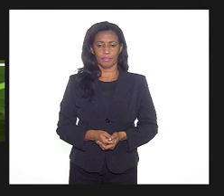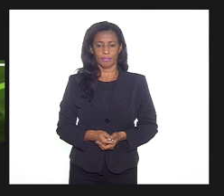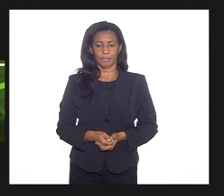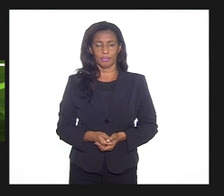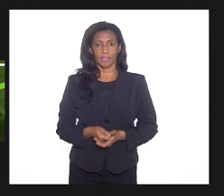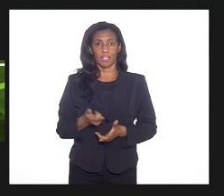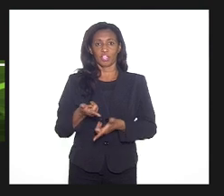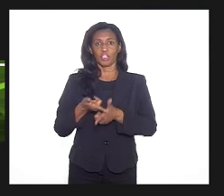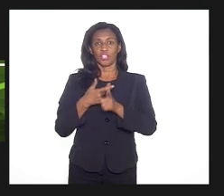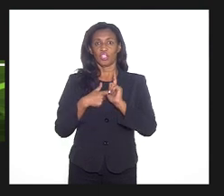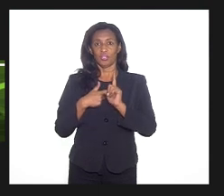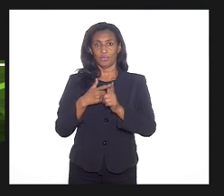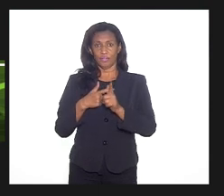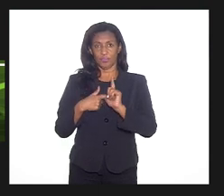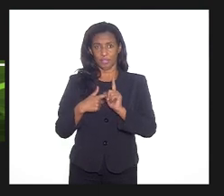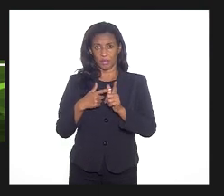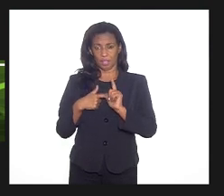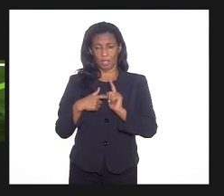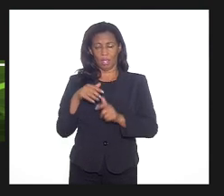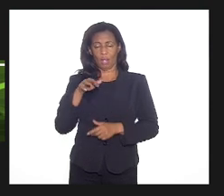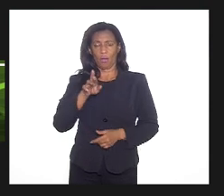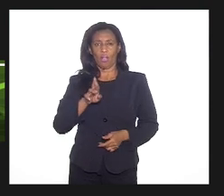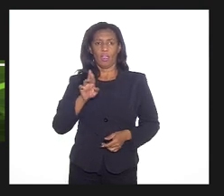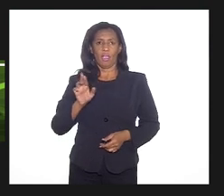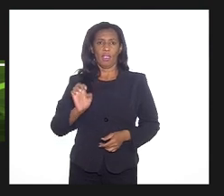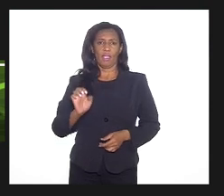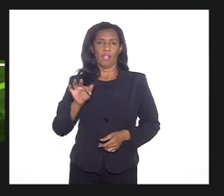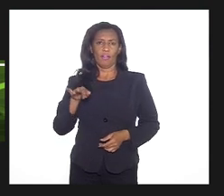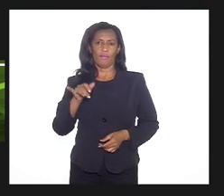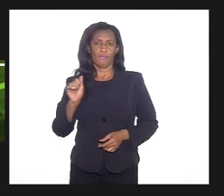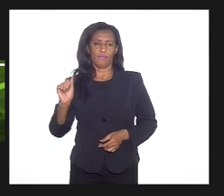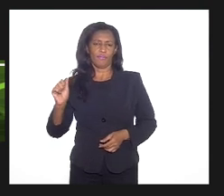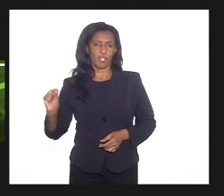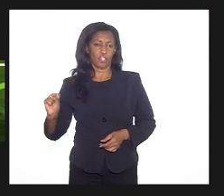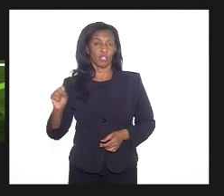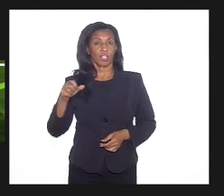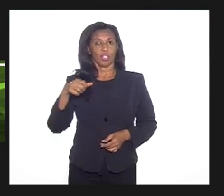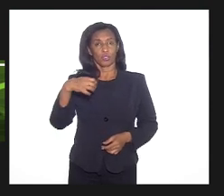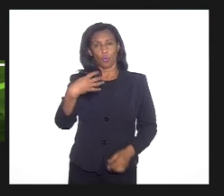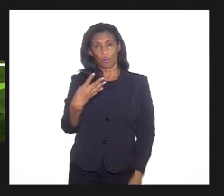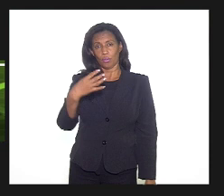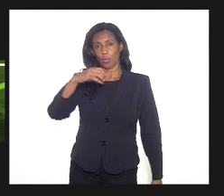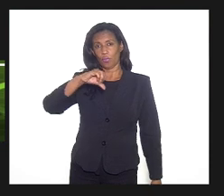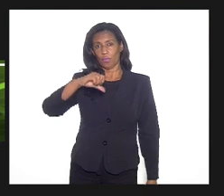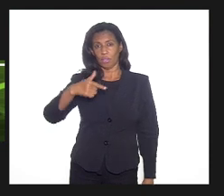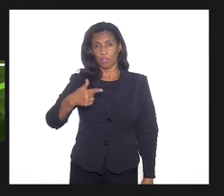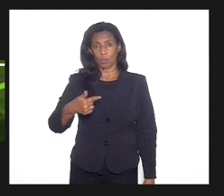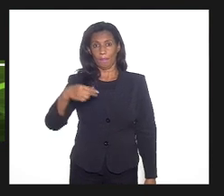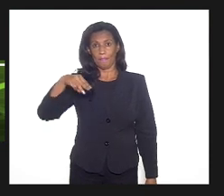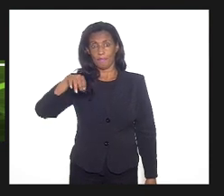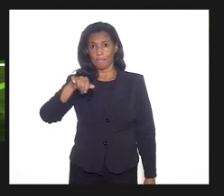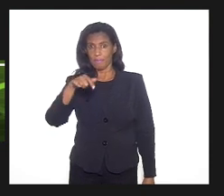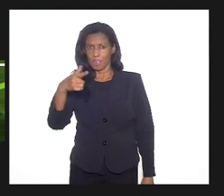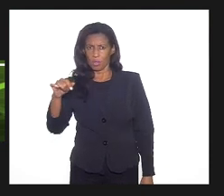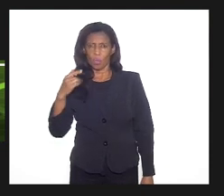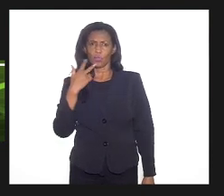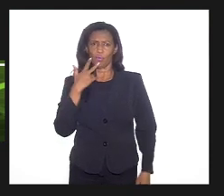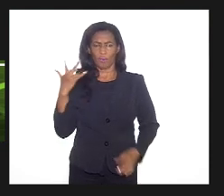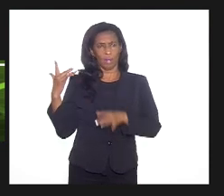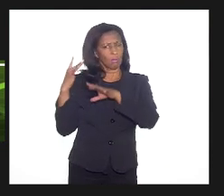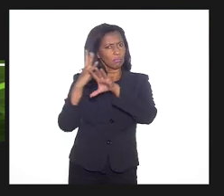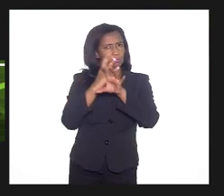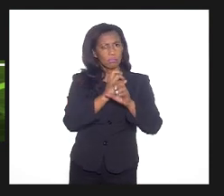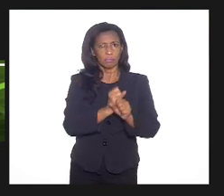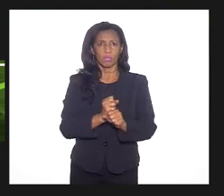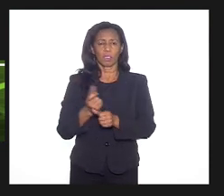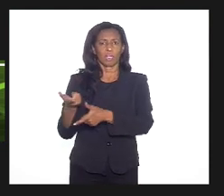pagamento da dívida tida associada ao Refis de 492 milhões, que é o que eu comentei, que a totalidade